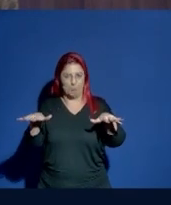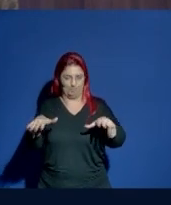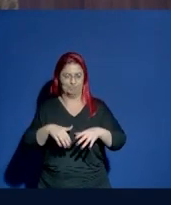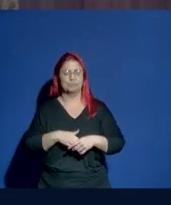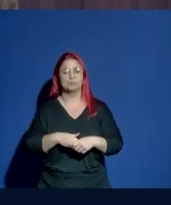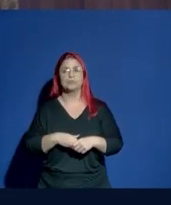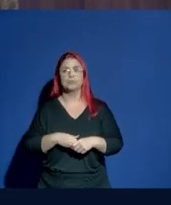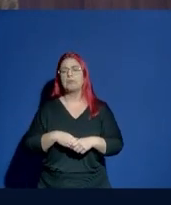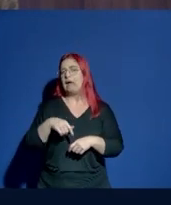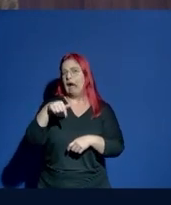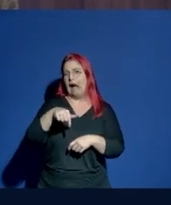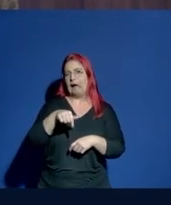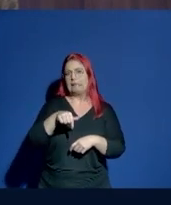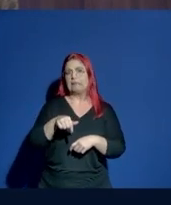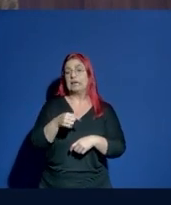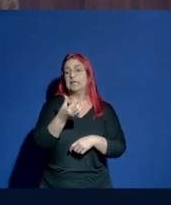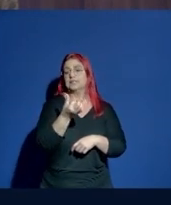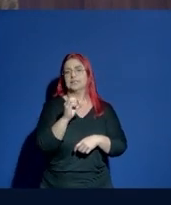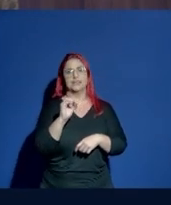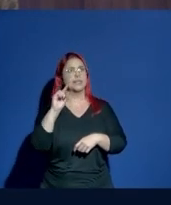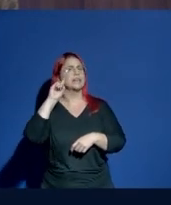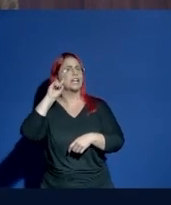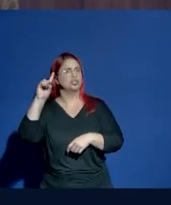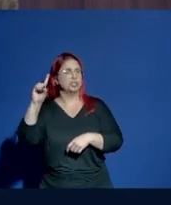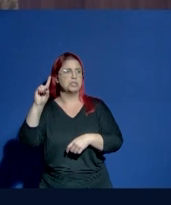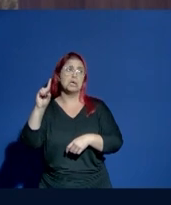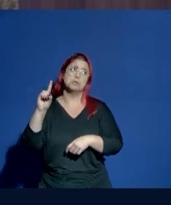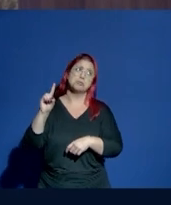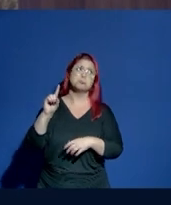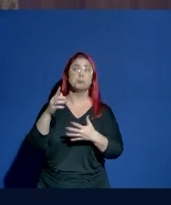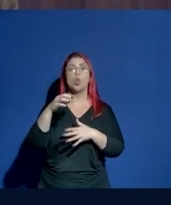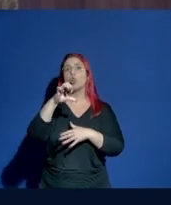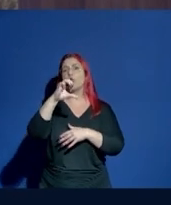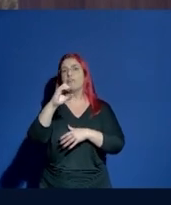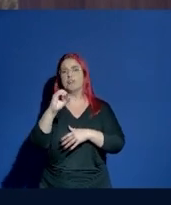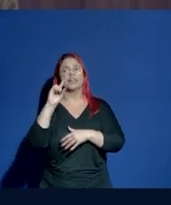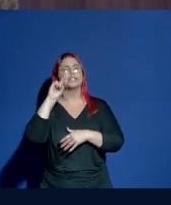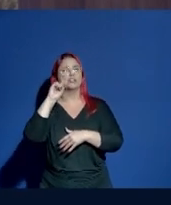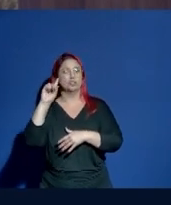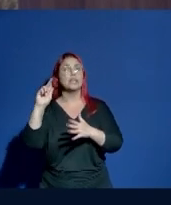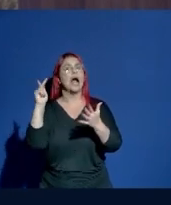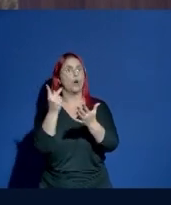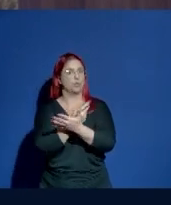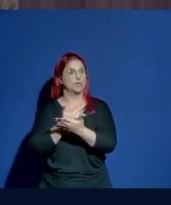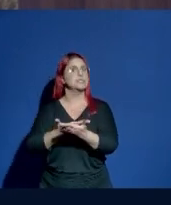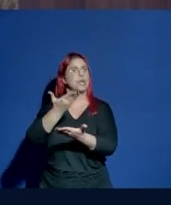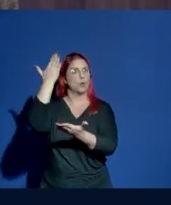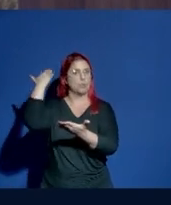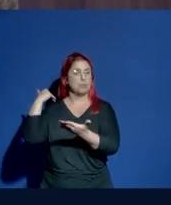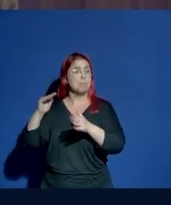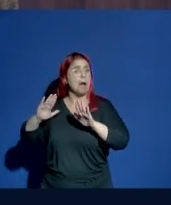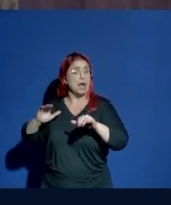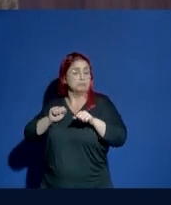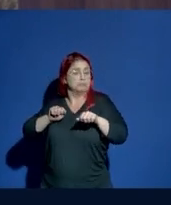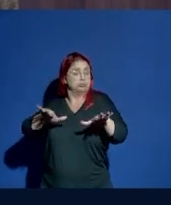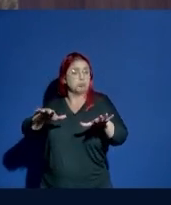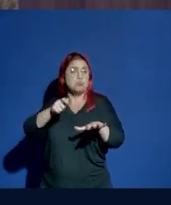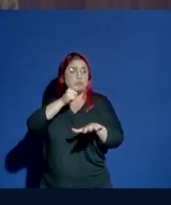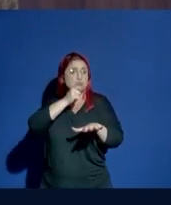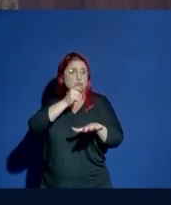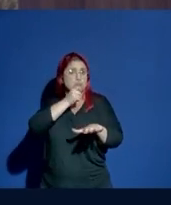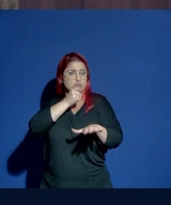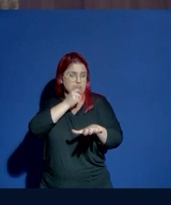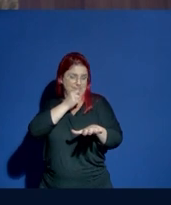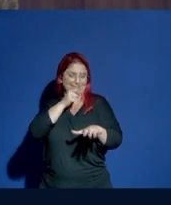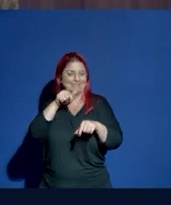Aqui nós já estamos aí há mais de 60 dias, talvez 90 dias, aí com a primeira incidência, e nada disso aí